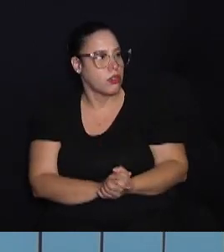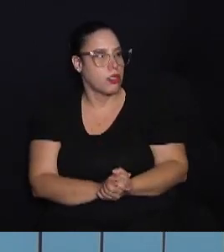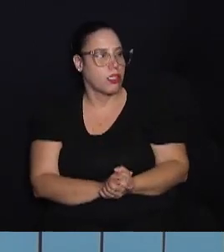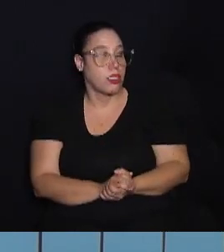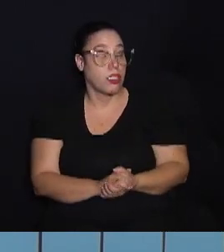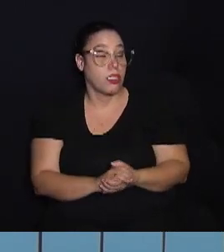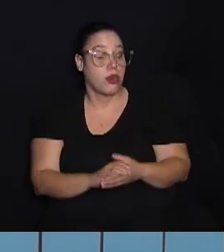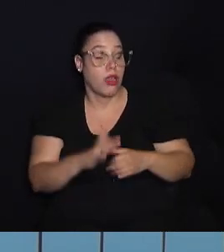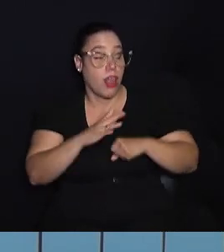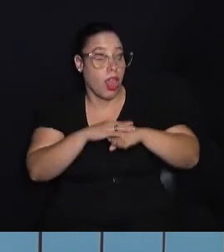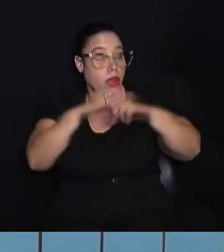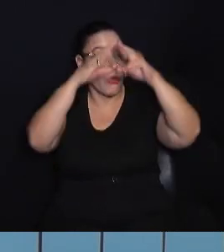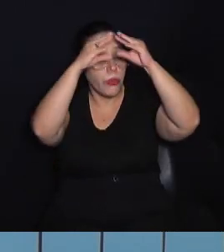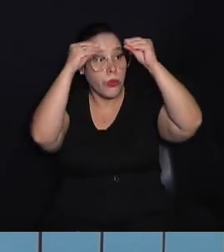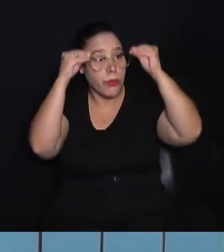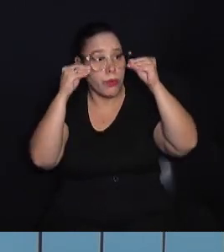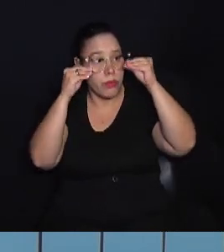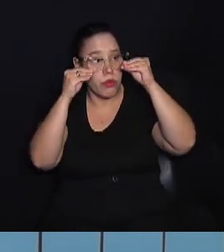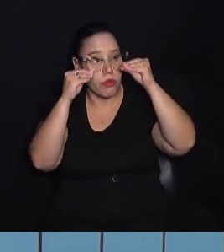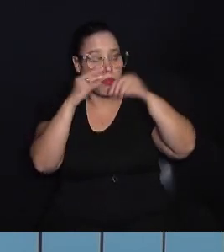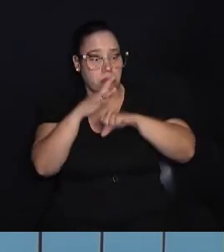A doença do Alzheimer é uma doença